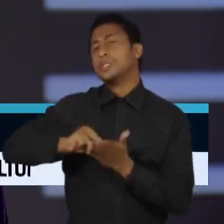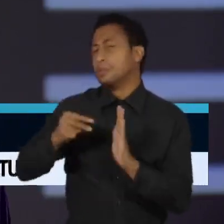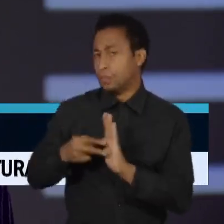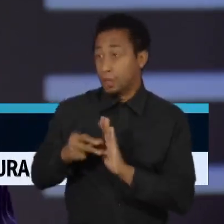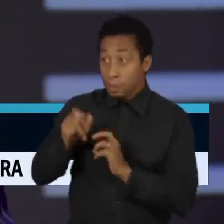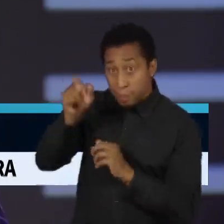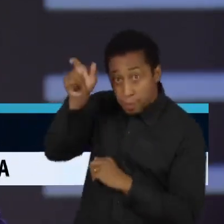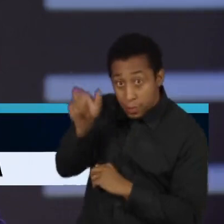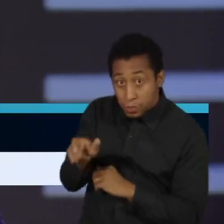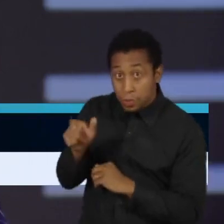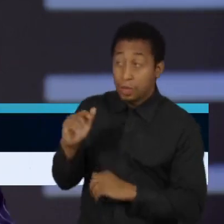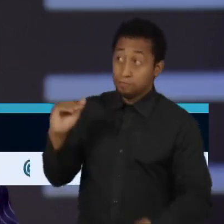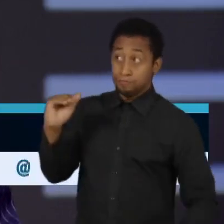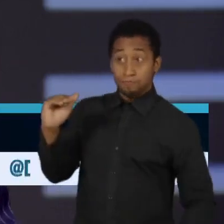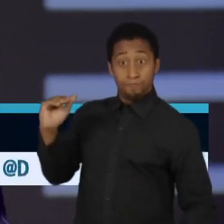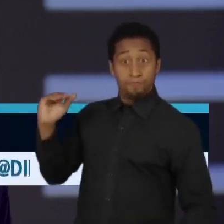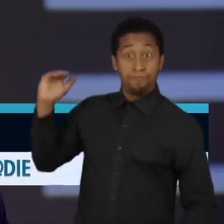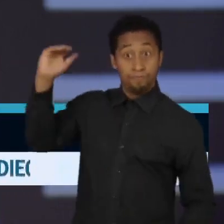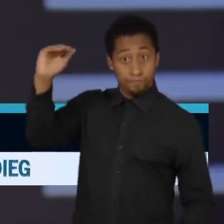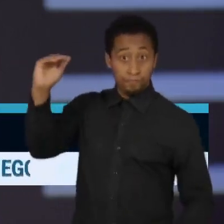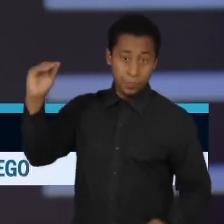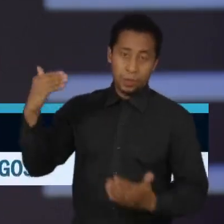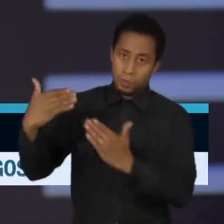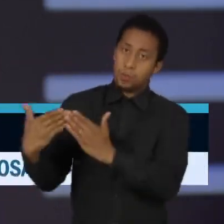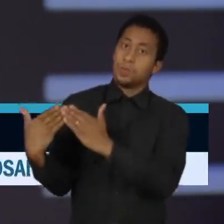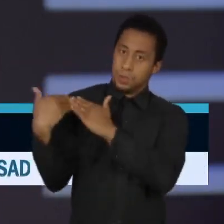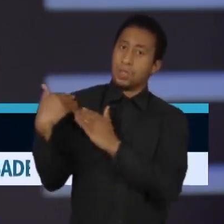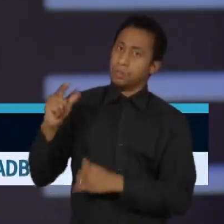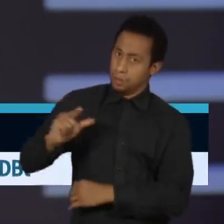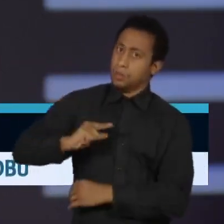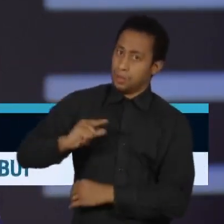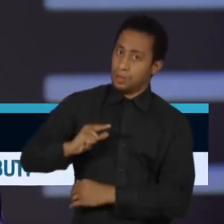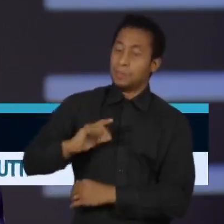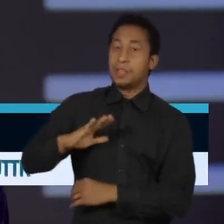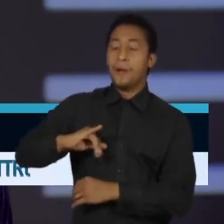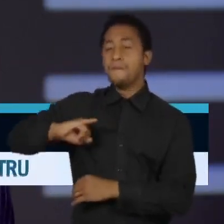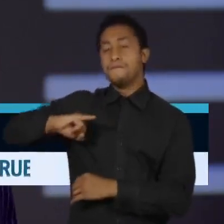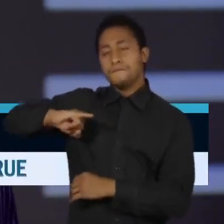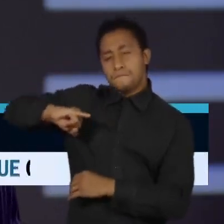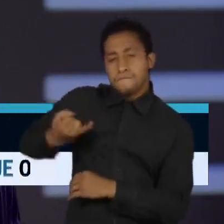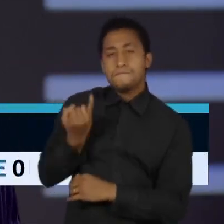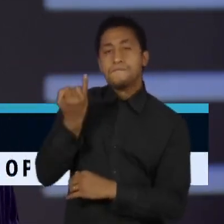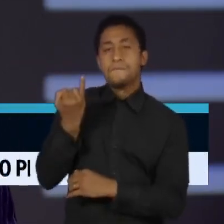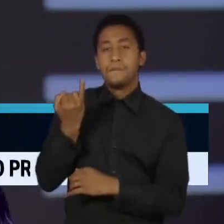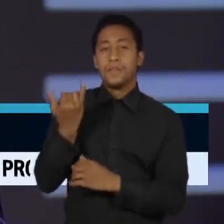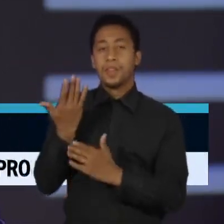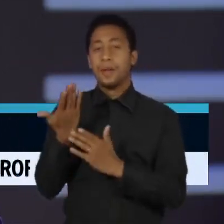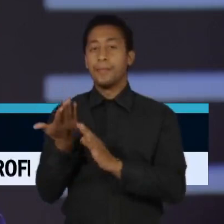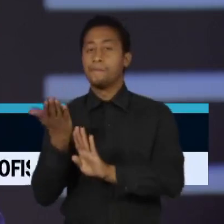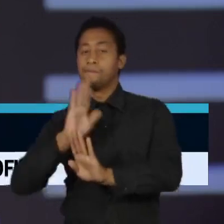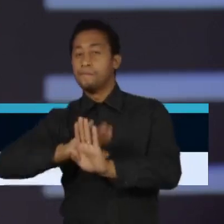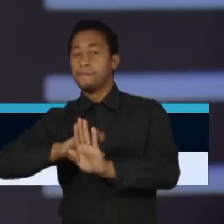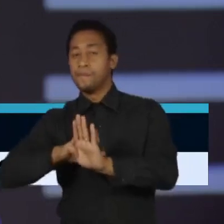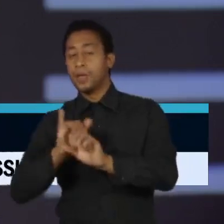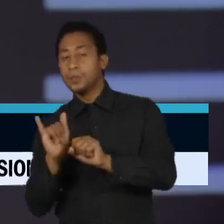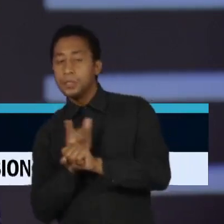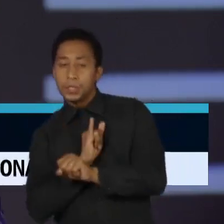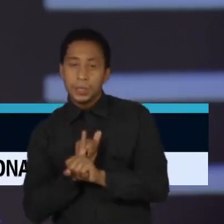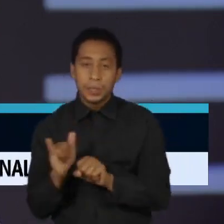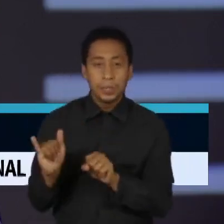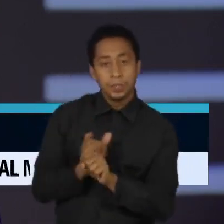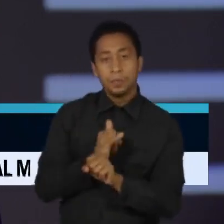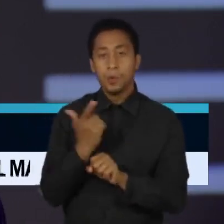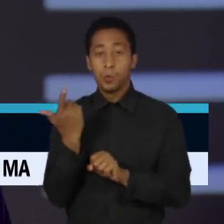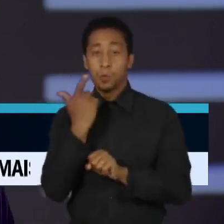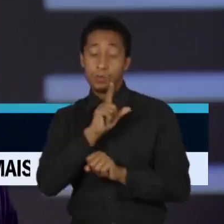numa posição de poder e perverter o uso dessa função pública para